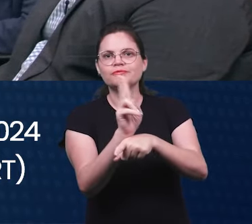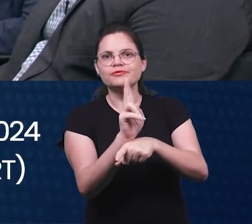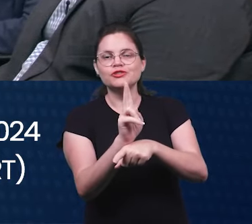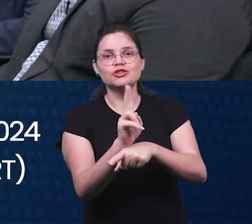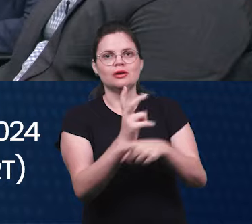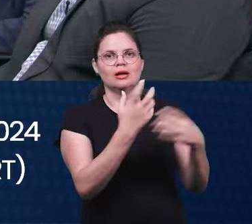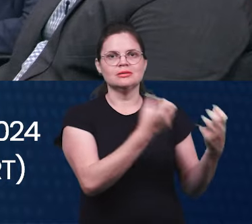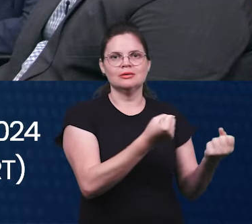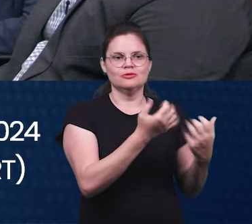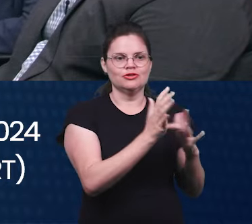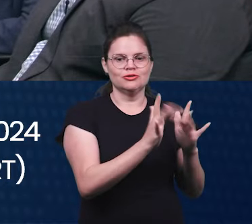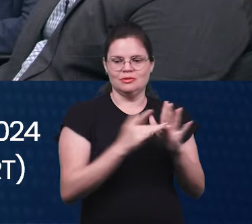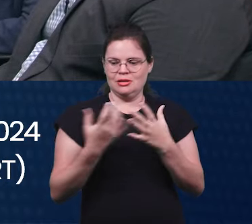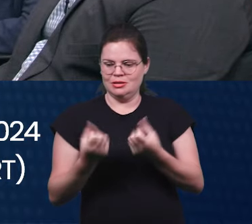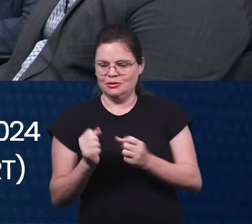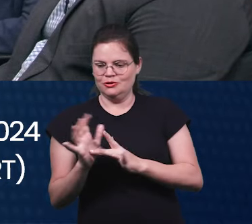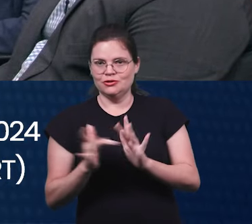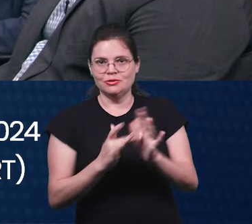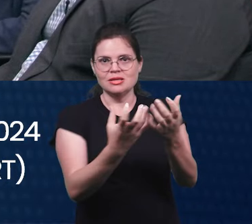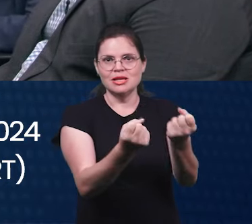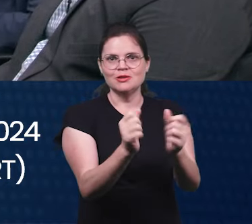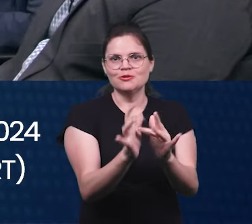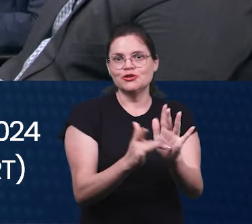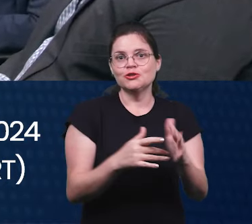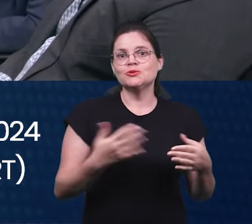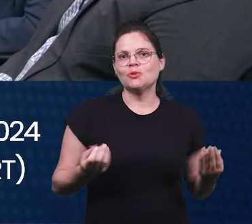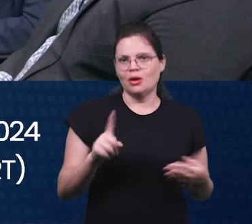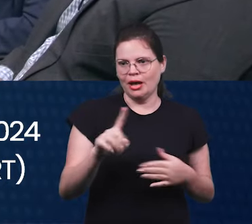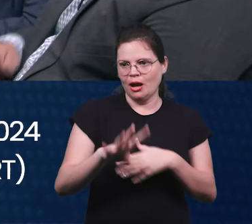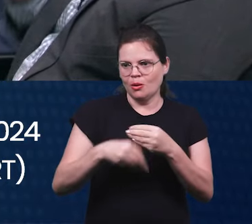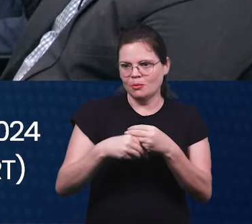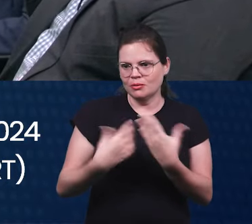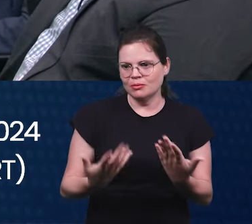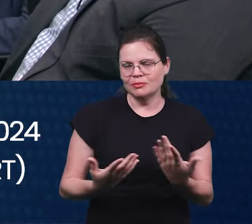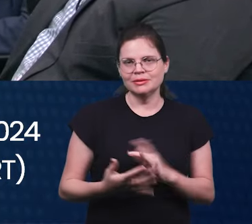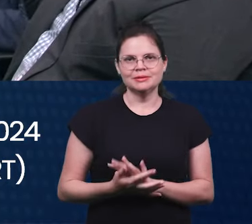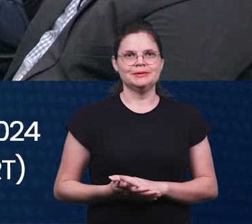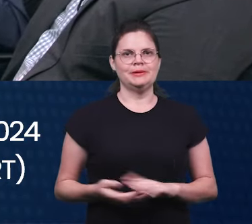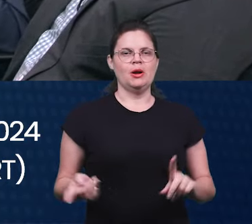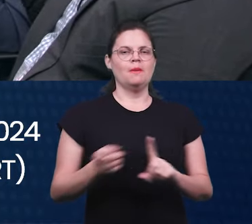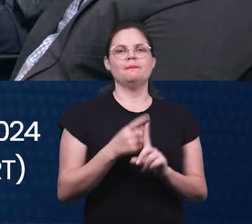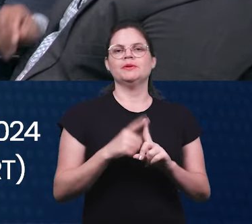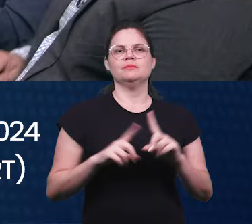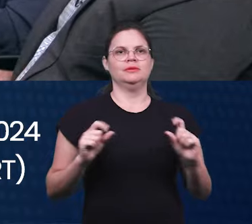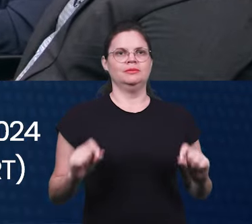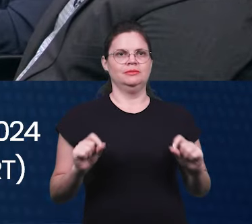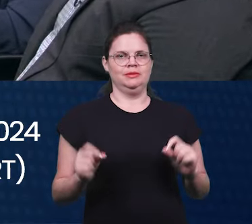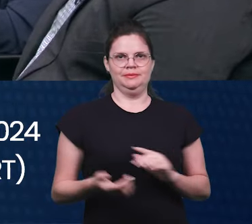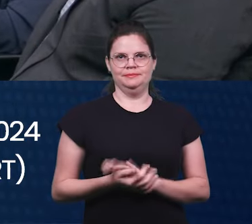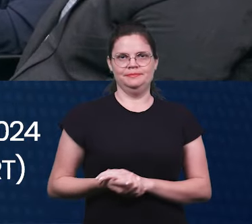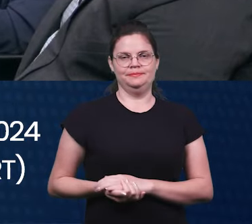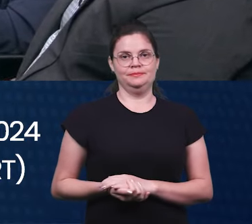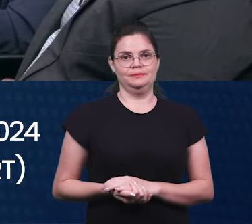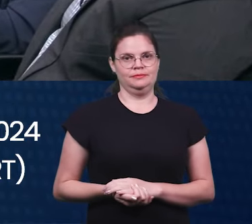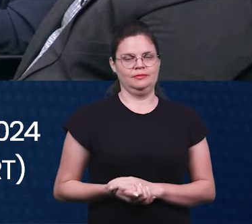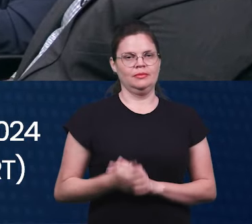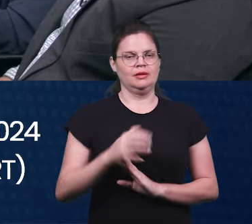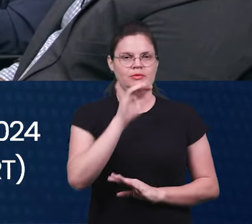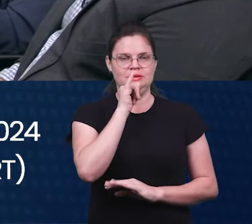Filipos. Algum comentário aqui? Eu queria fazer um comentário, mas pode Não, fazer. pode fazer, Luiz. Não, o primeiro comentário que eu queria fazer é o seguinte, por exemplo, o